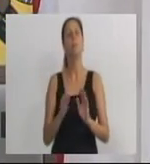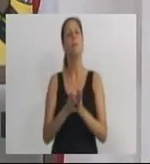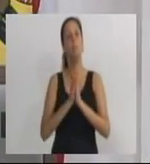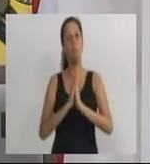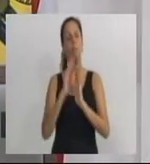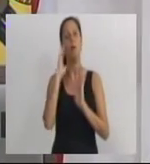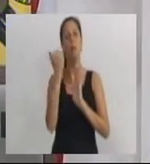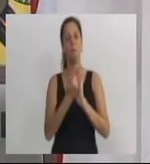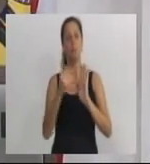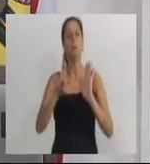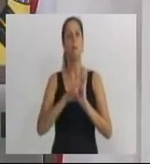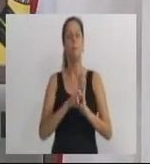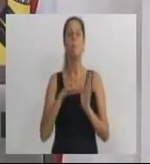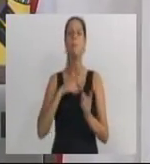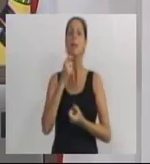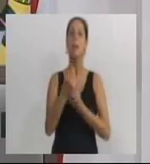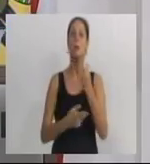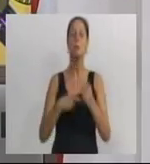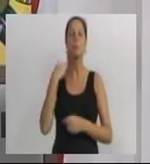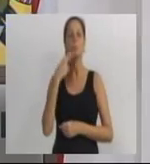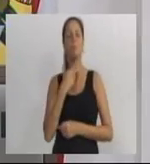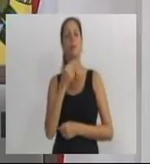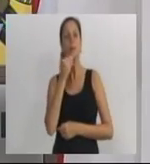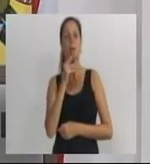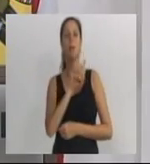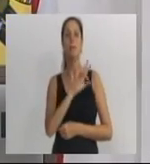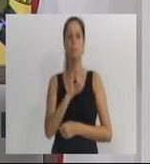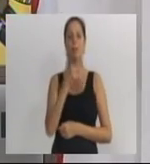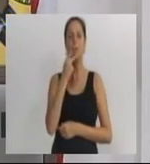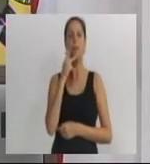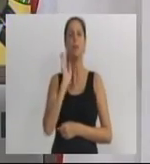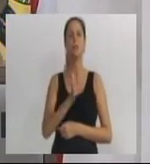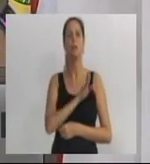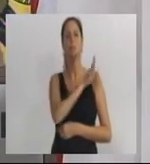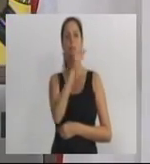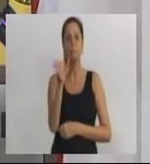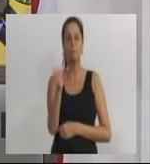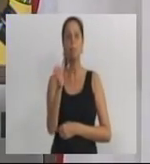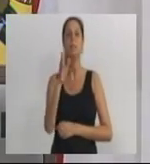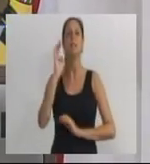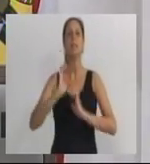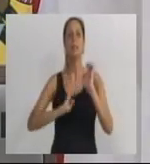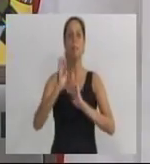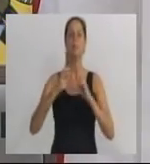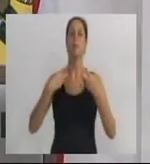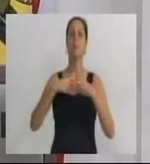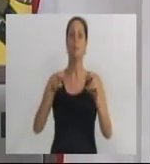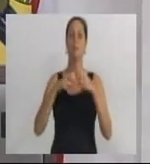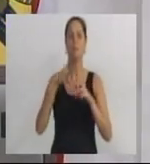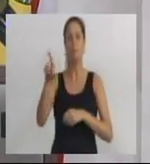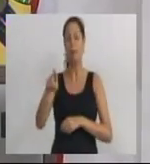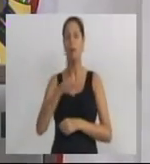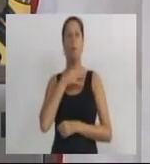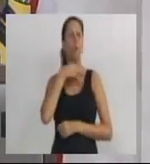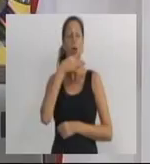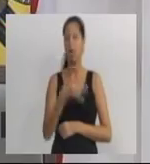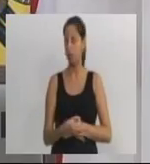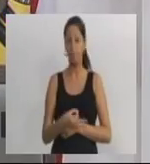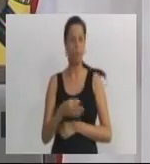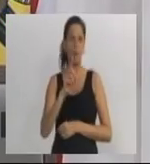Enfim, tem alguns vereadores que vão falar, obviamente, sobre a visita na empresa Piras Quebrada, desculpa, Lata Velha, errei de